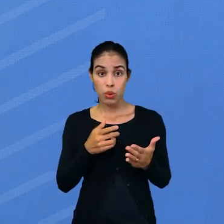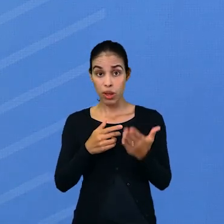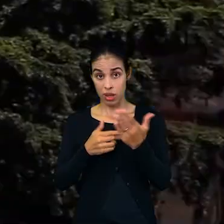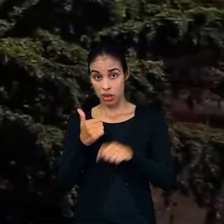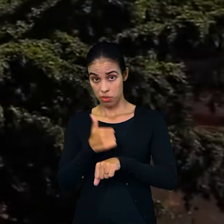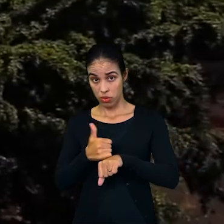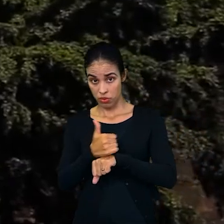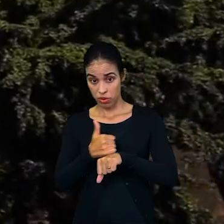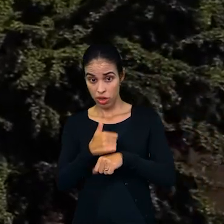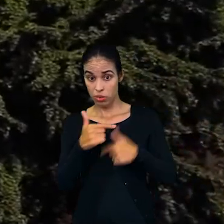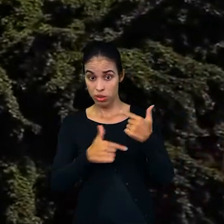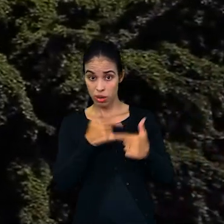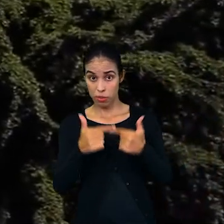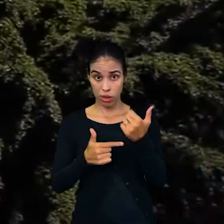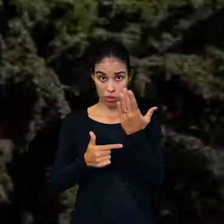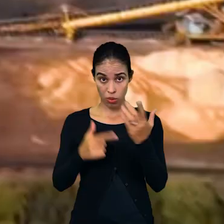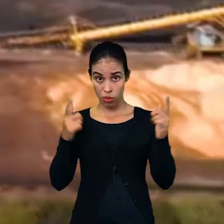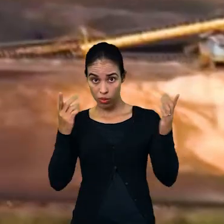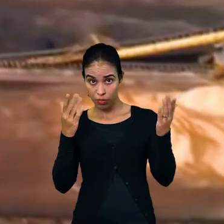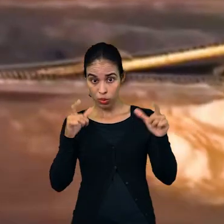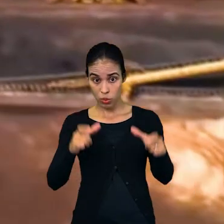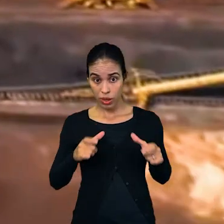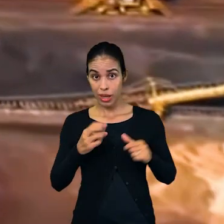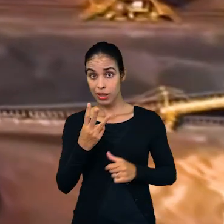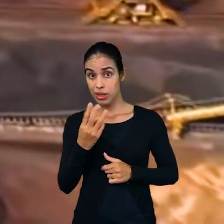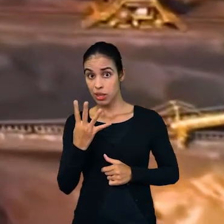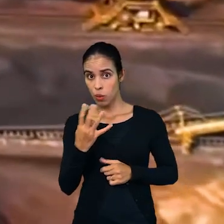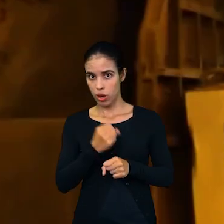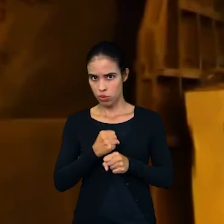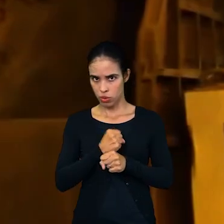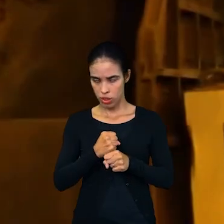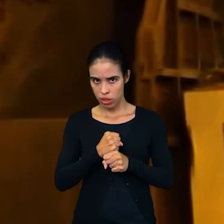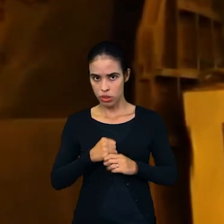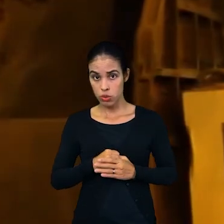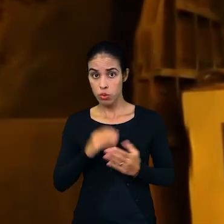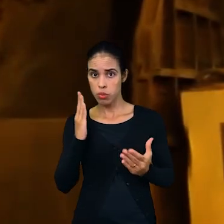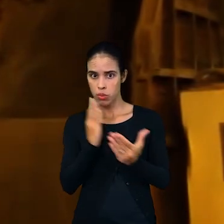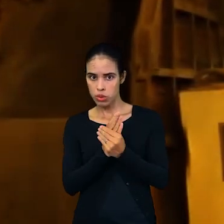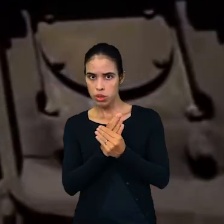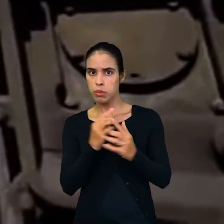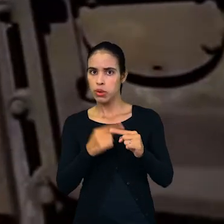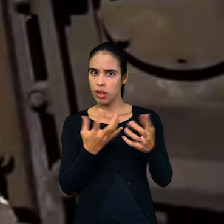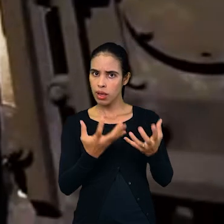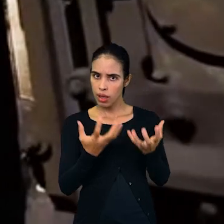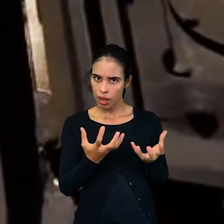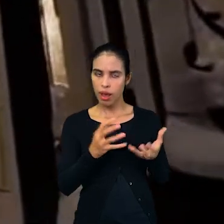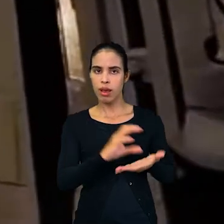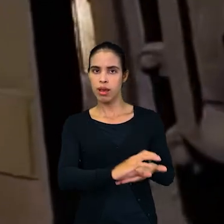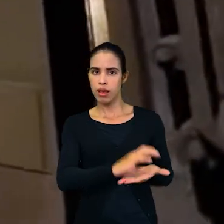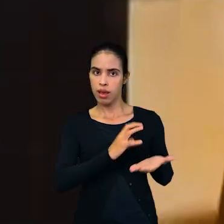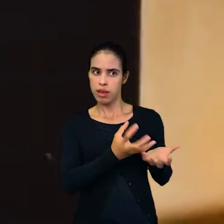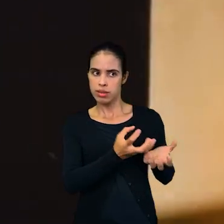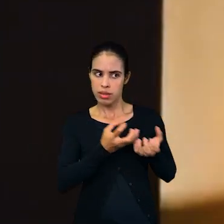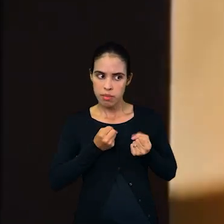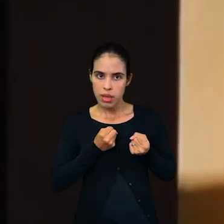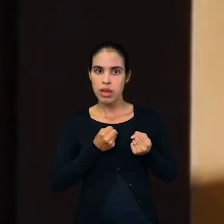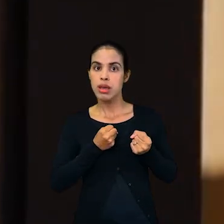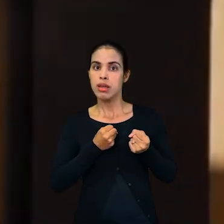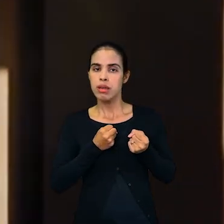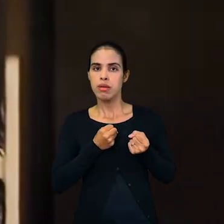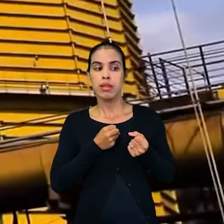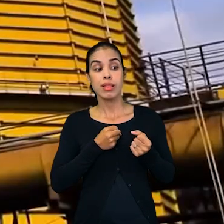risco. O profissional trabalhou na Uzi Minas por 34 anos. Ele entrou com processo pedindo para receber adicional